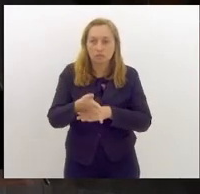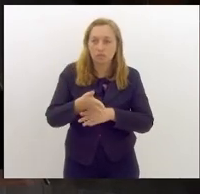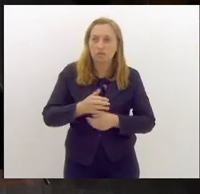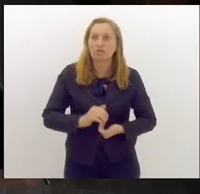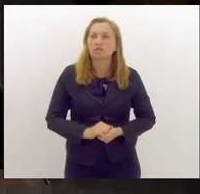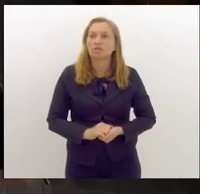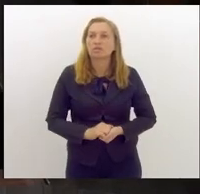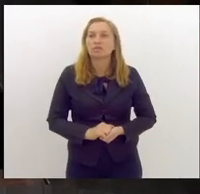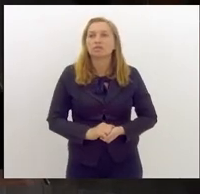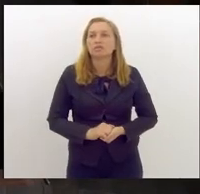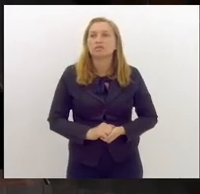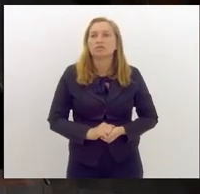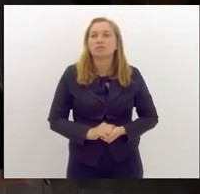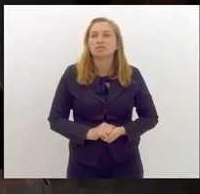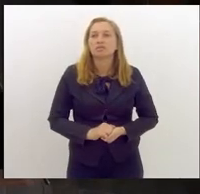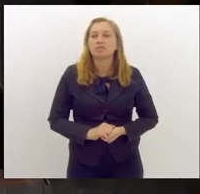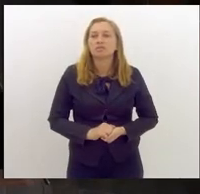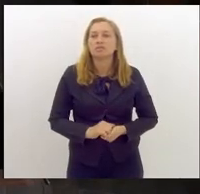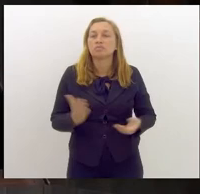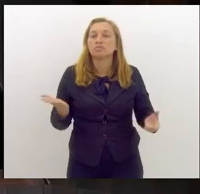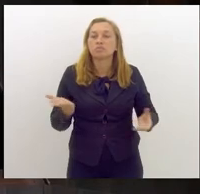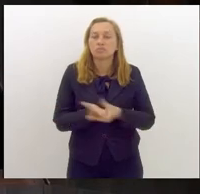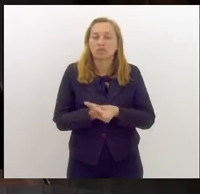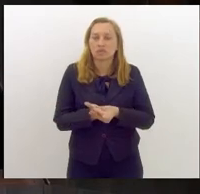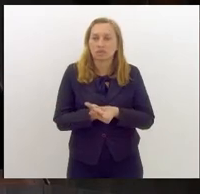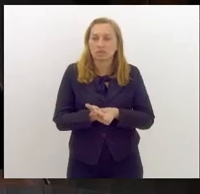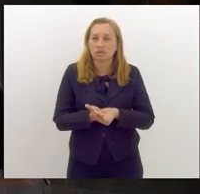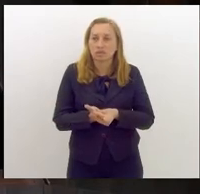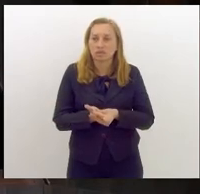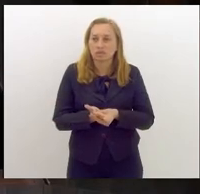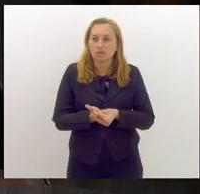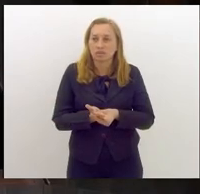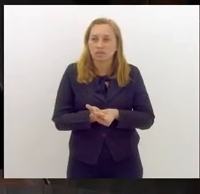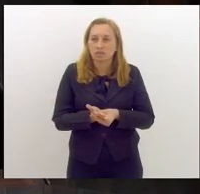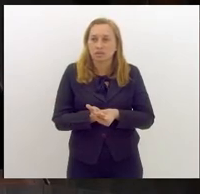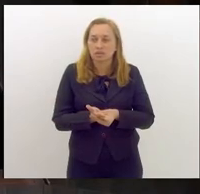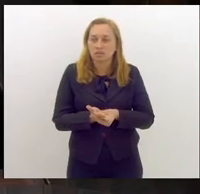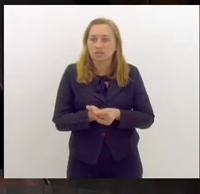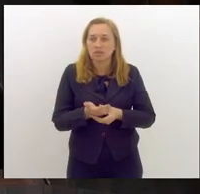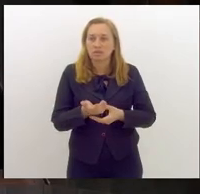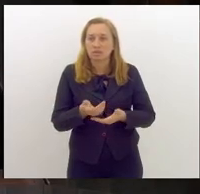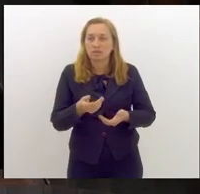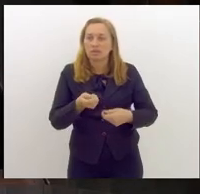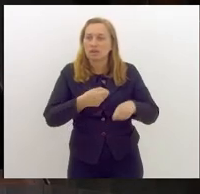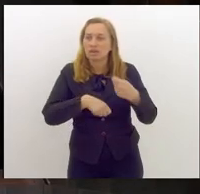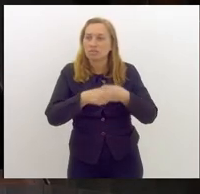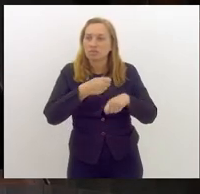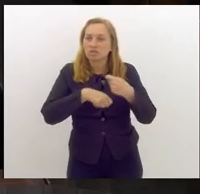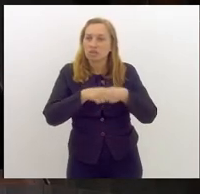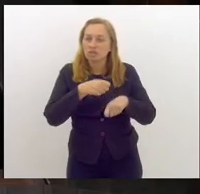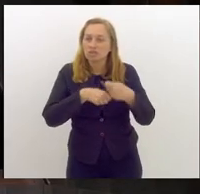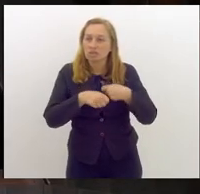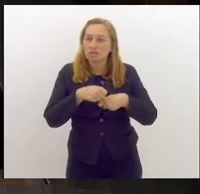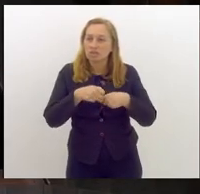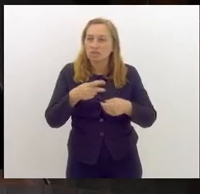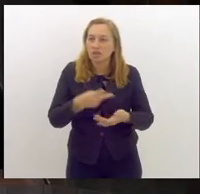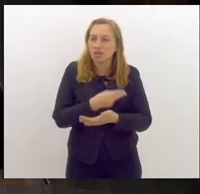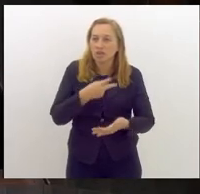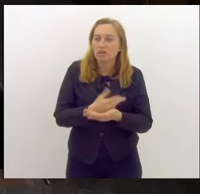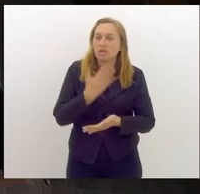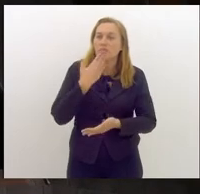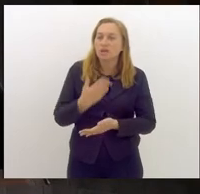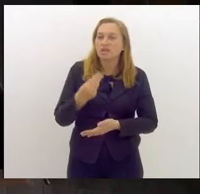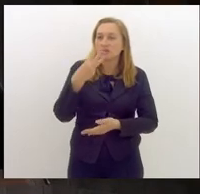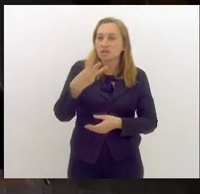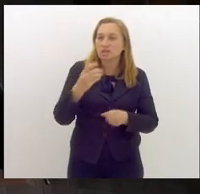com um processo de improbidade administrativa pedindo três